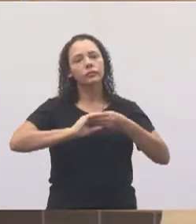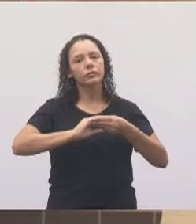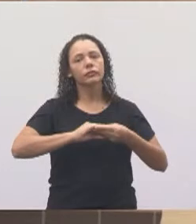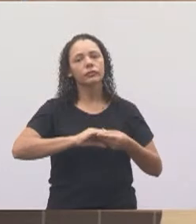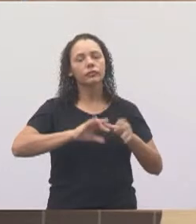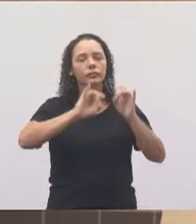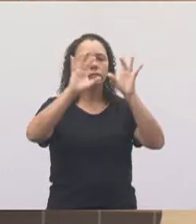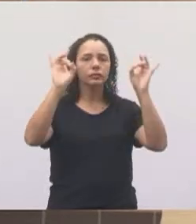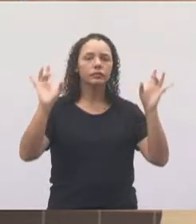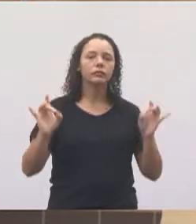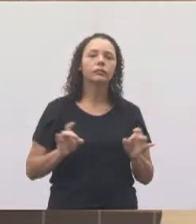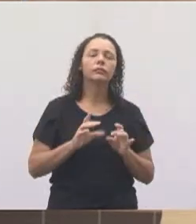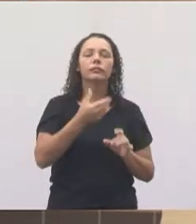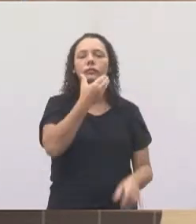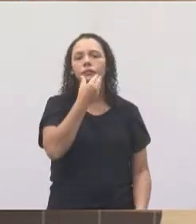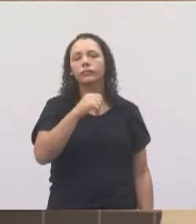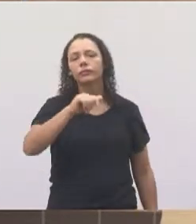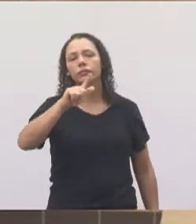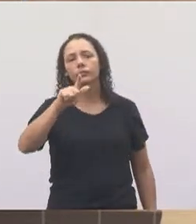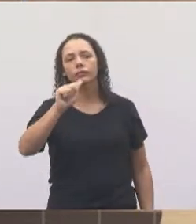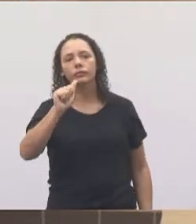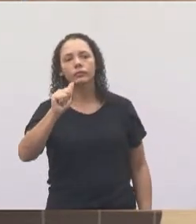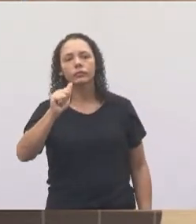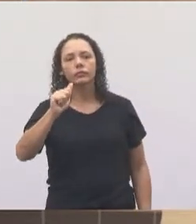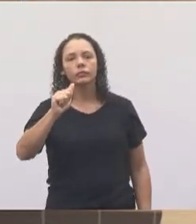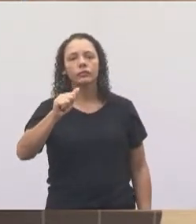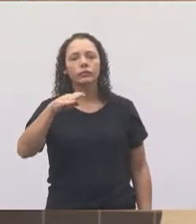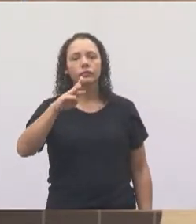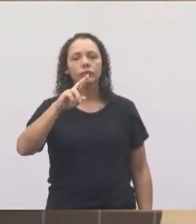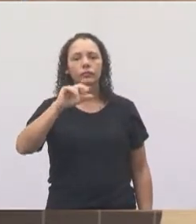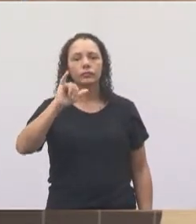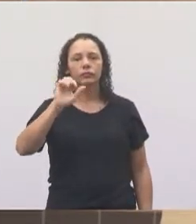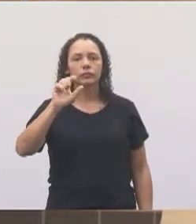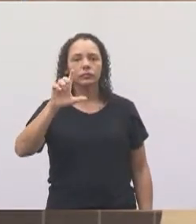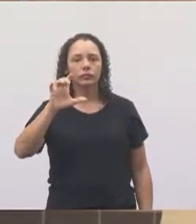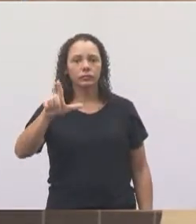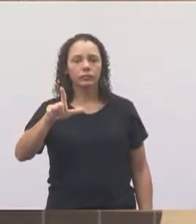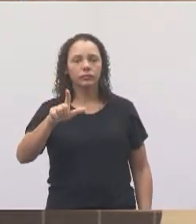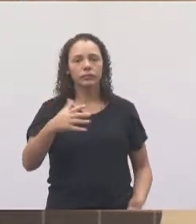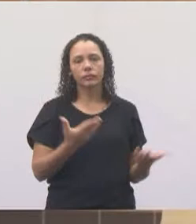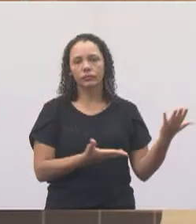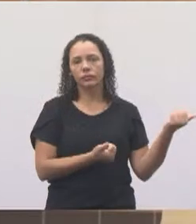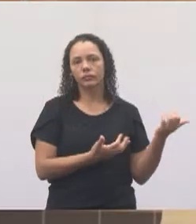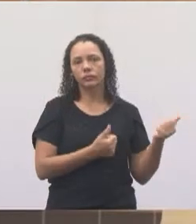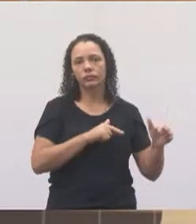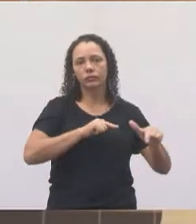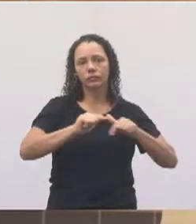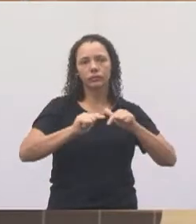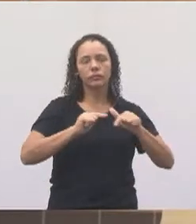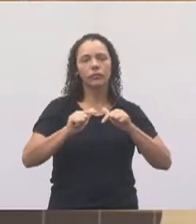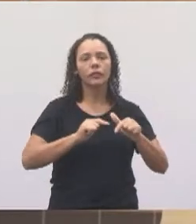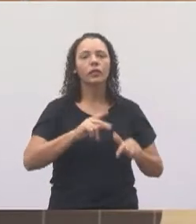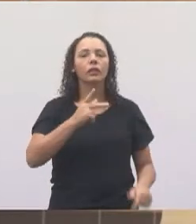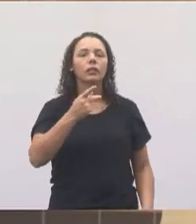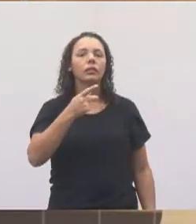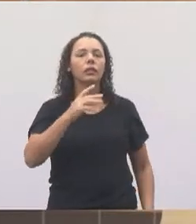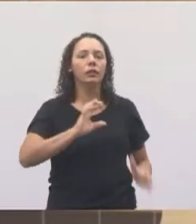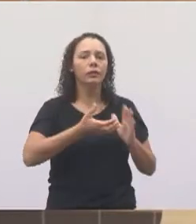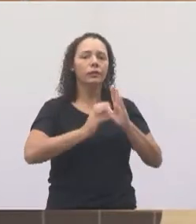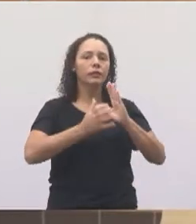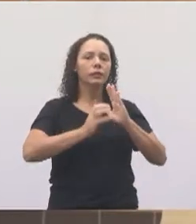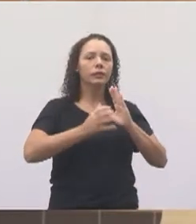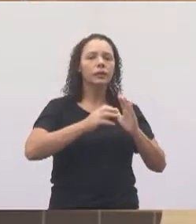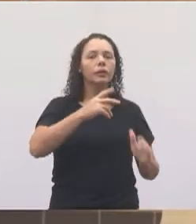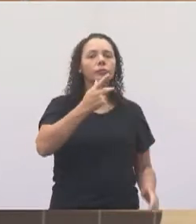ao Gabriel Belém, Dr. Gabriel Belém, um jovem que atua no PSB, presidente